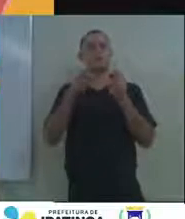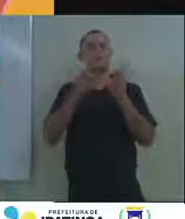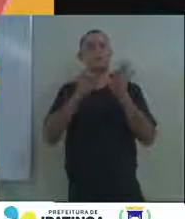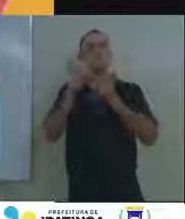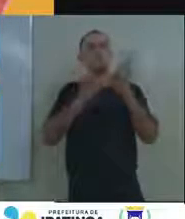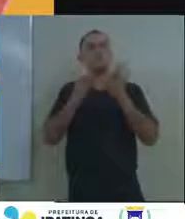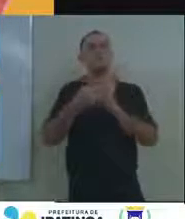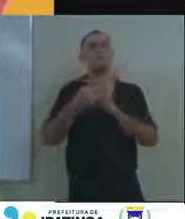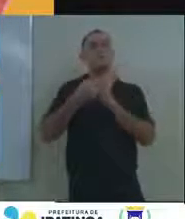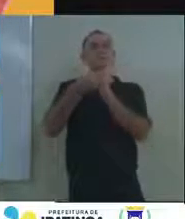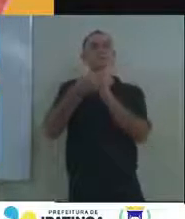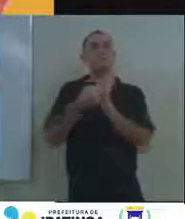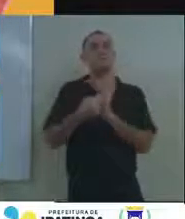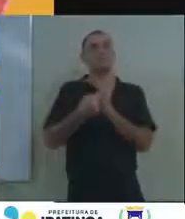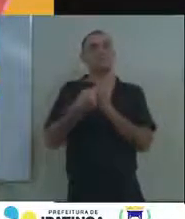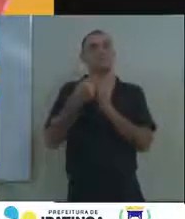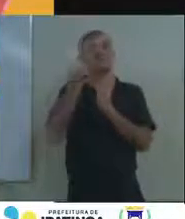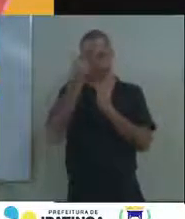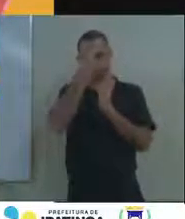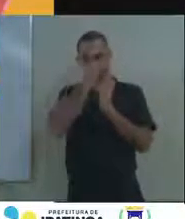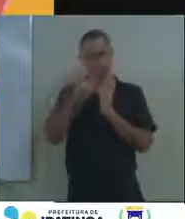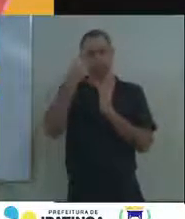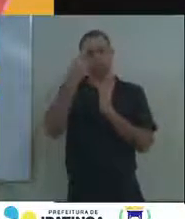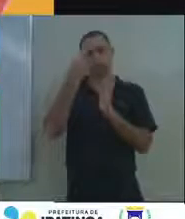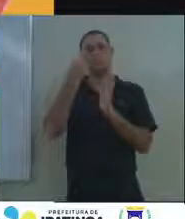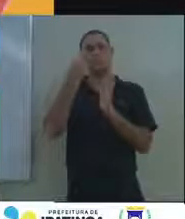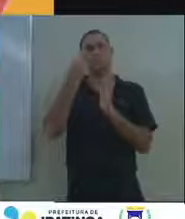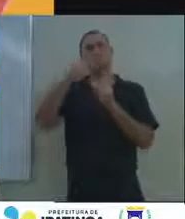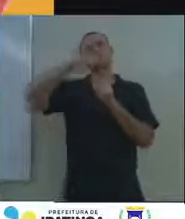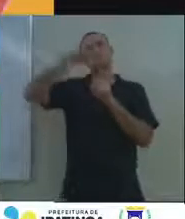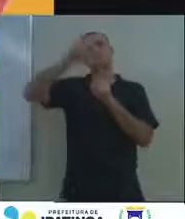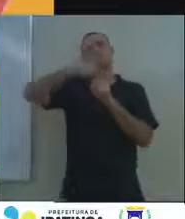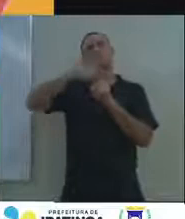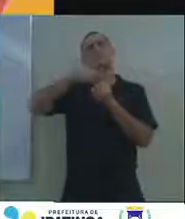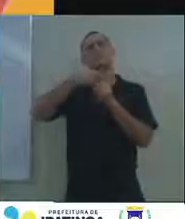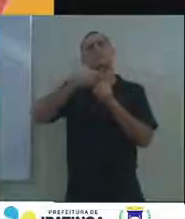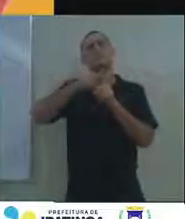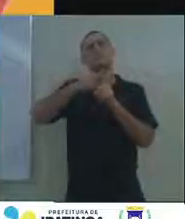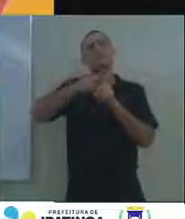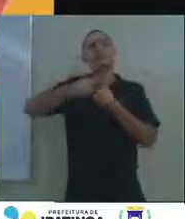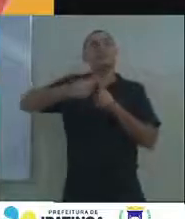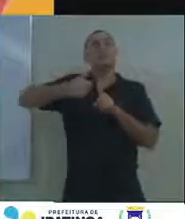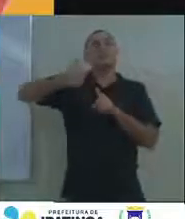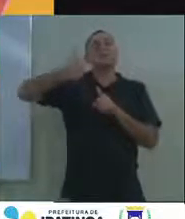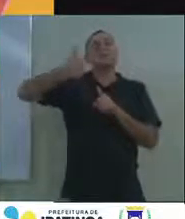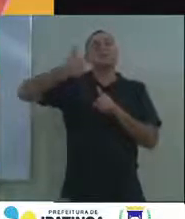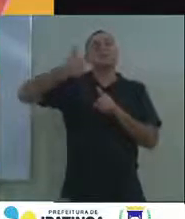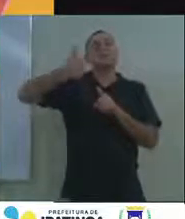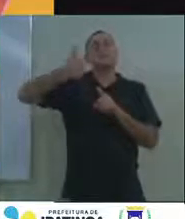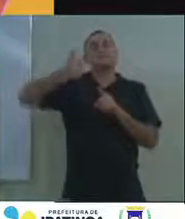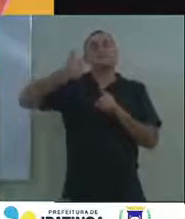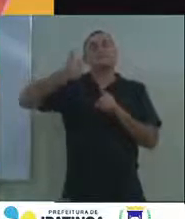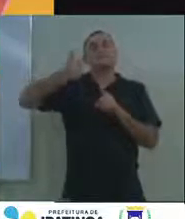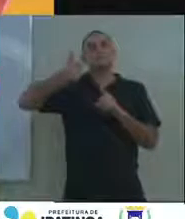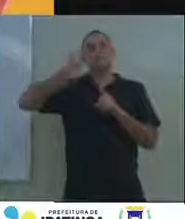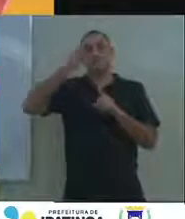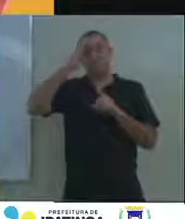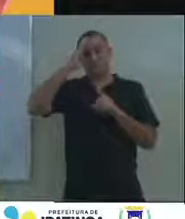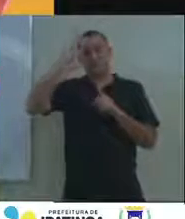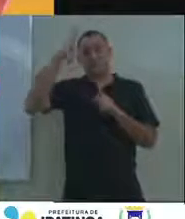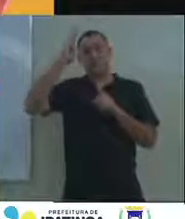consigo condensar o programa que acontece em 1 mês, mas as principais informações, o que é principal aí